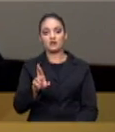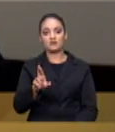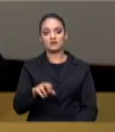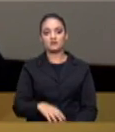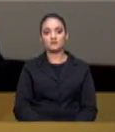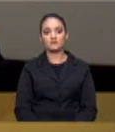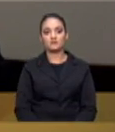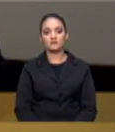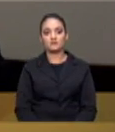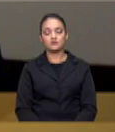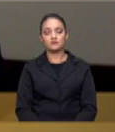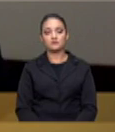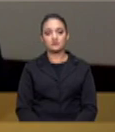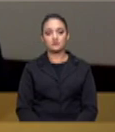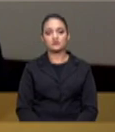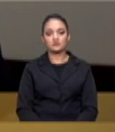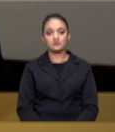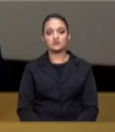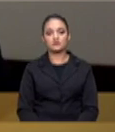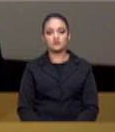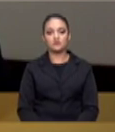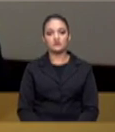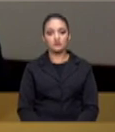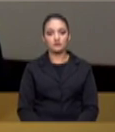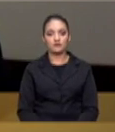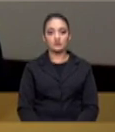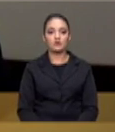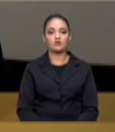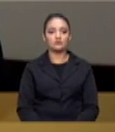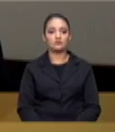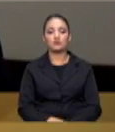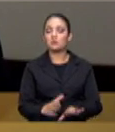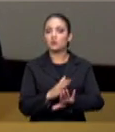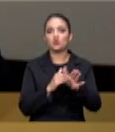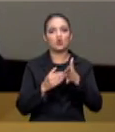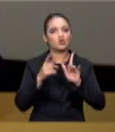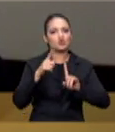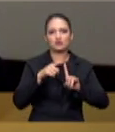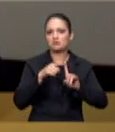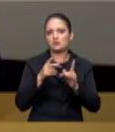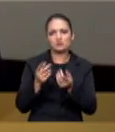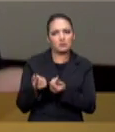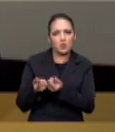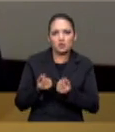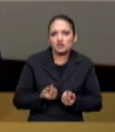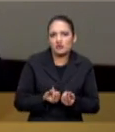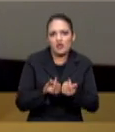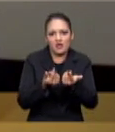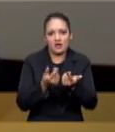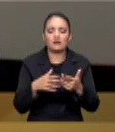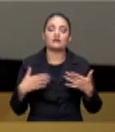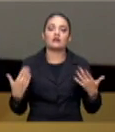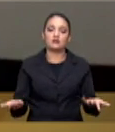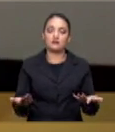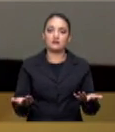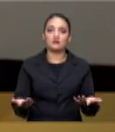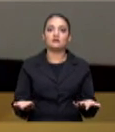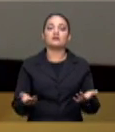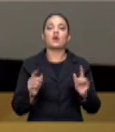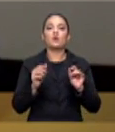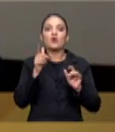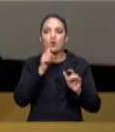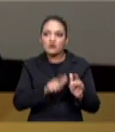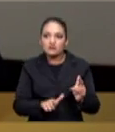a renda de qualquer natureza. Conforme diz a Constituição Federal, o produto da arrecadação